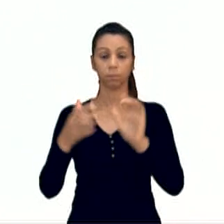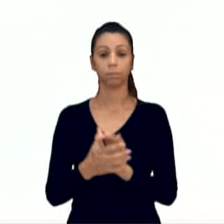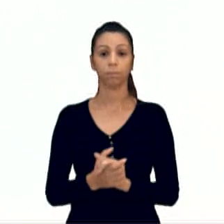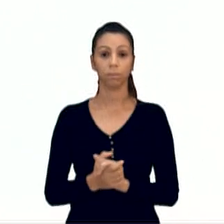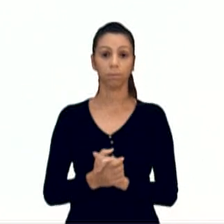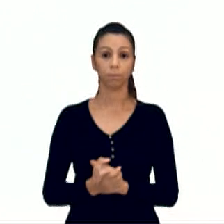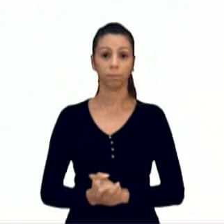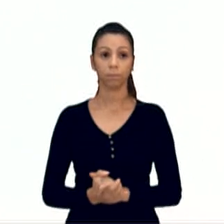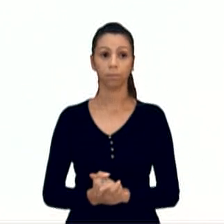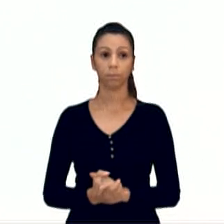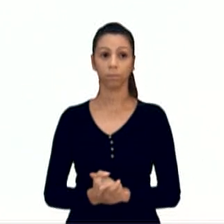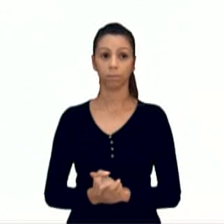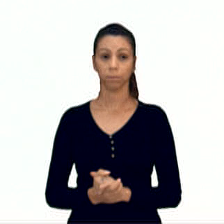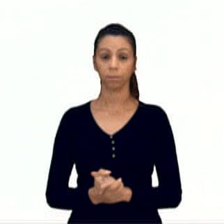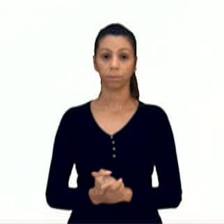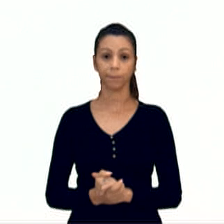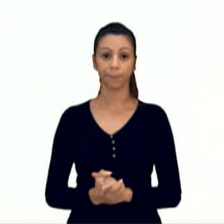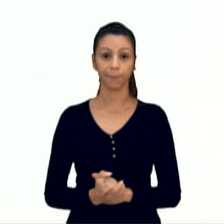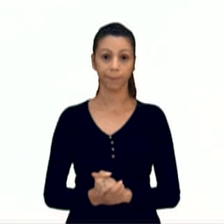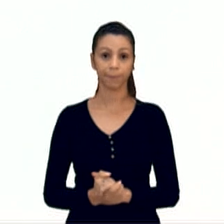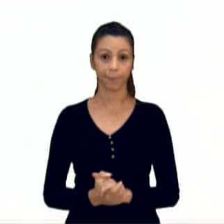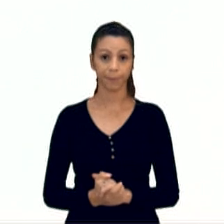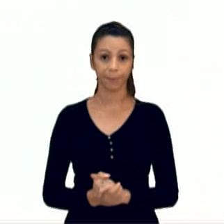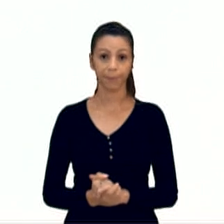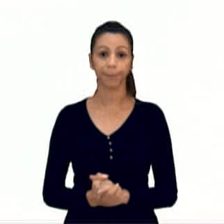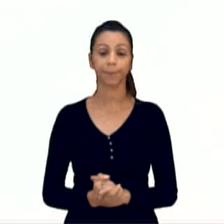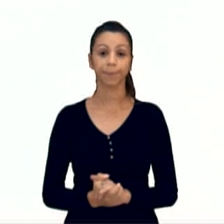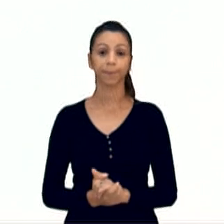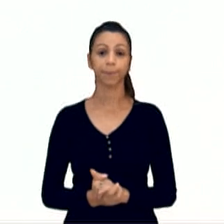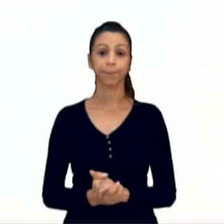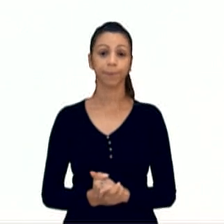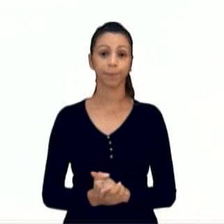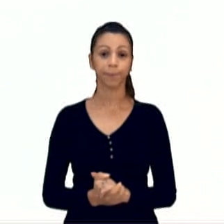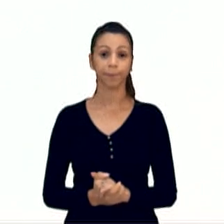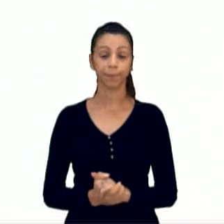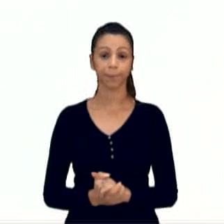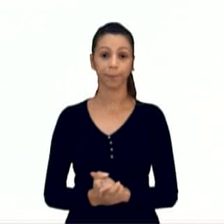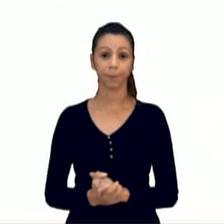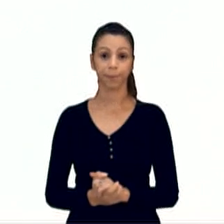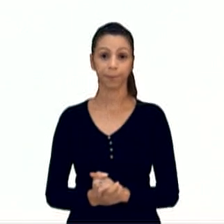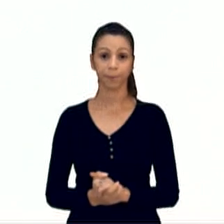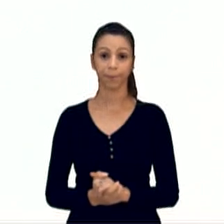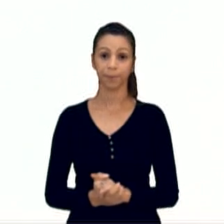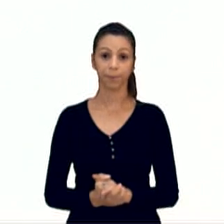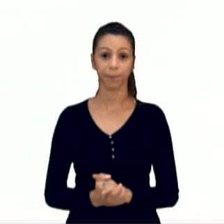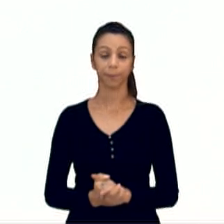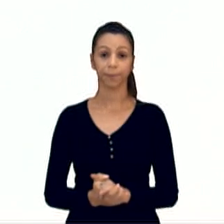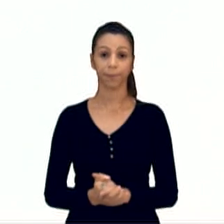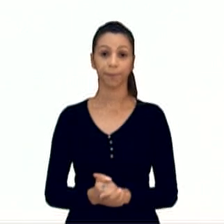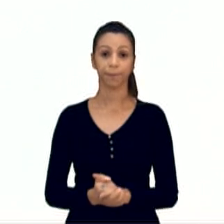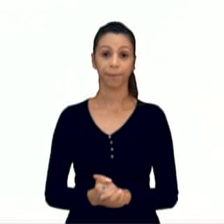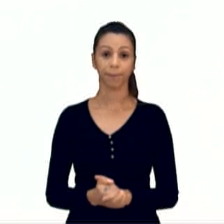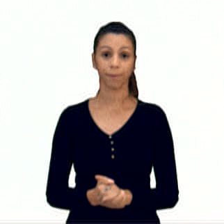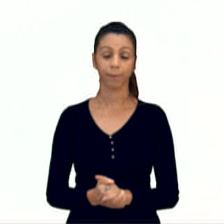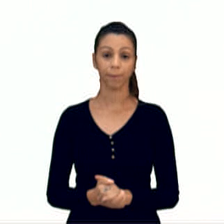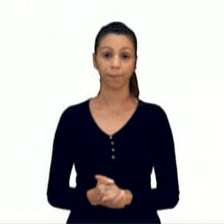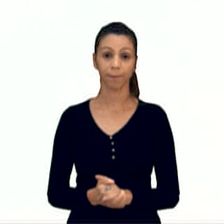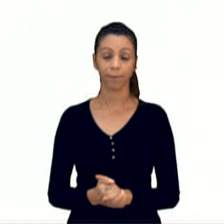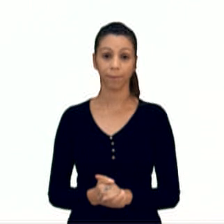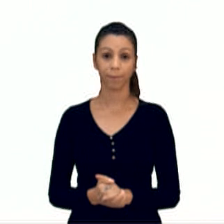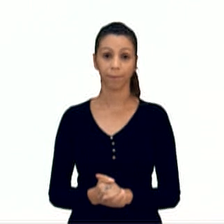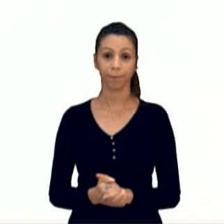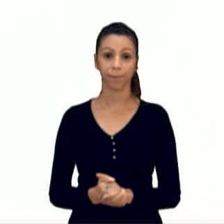com good friend. They are someone who will be there when you are down. Eles